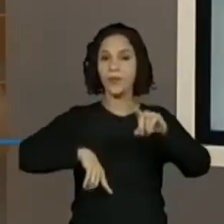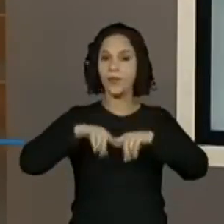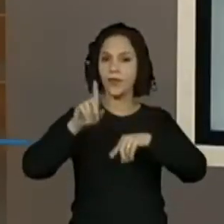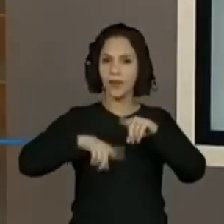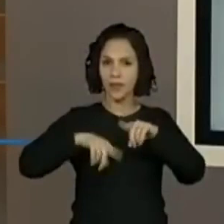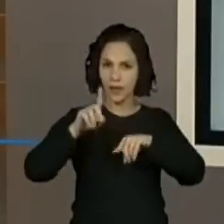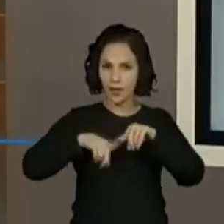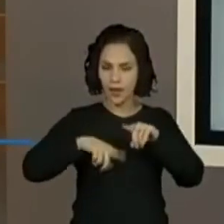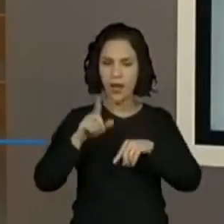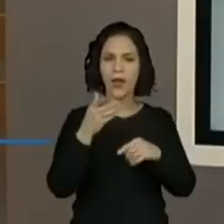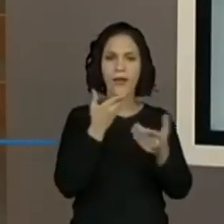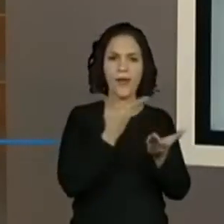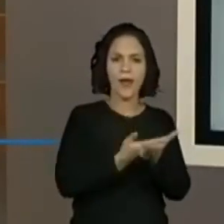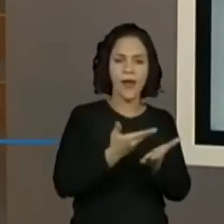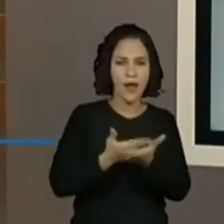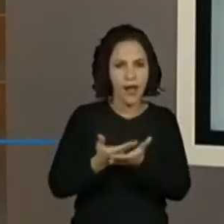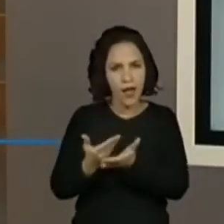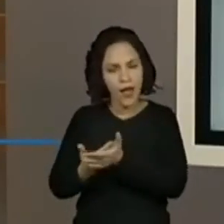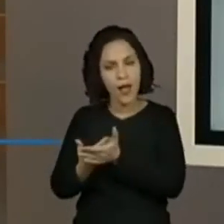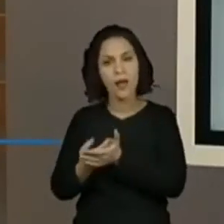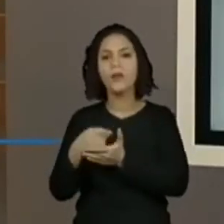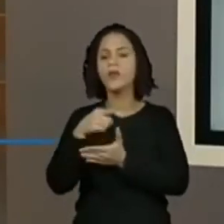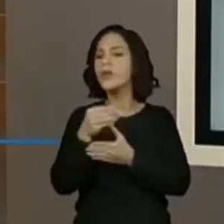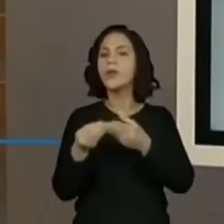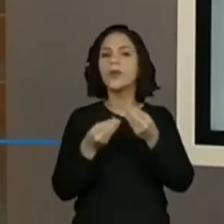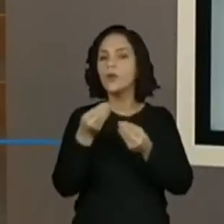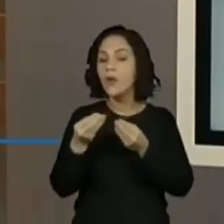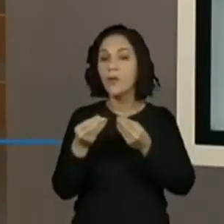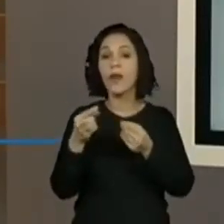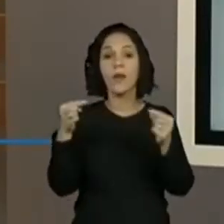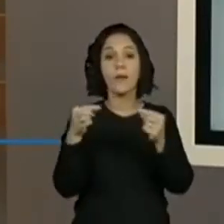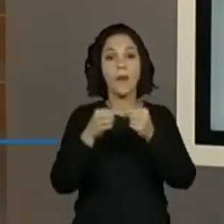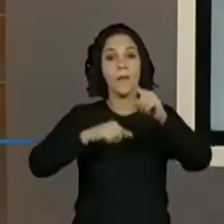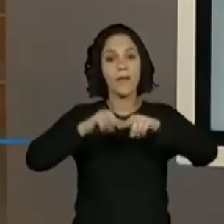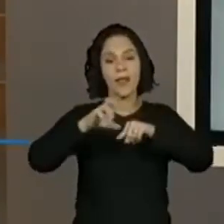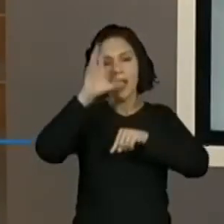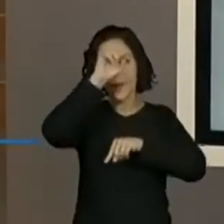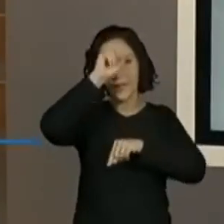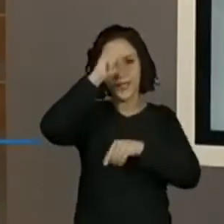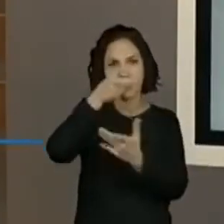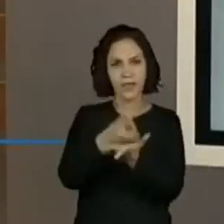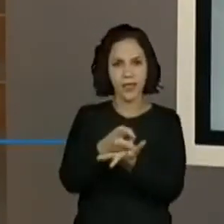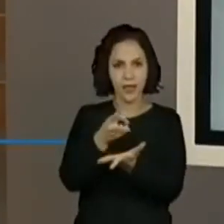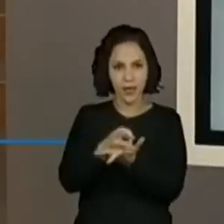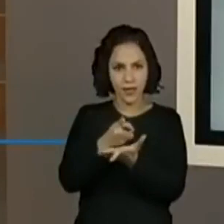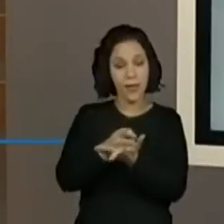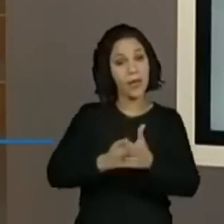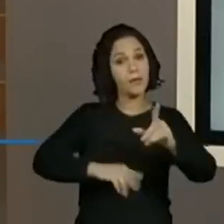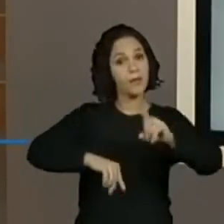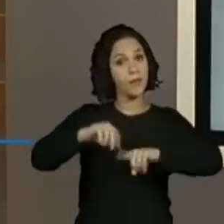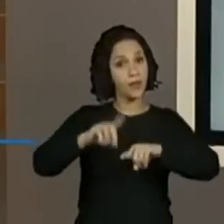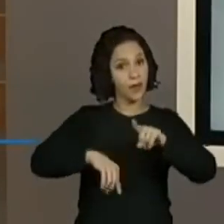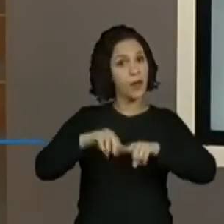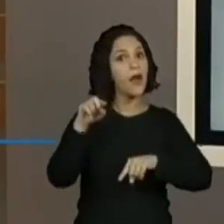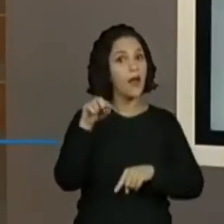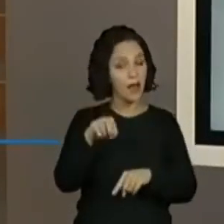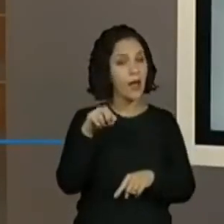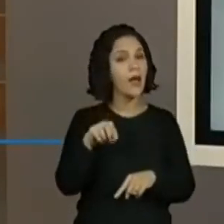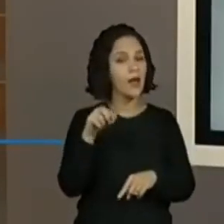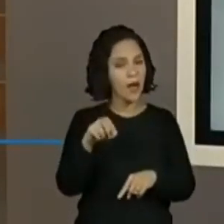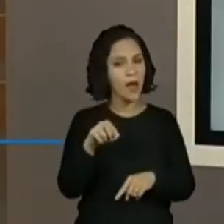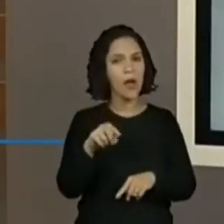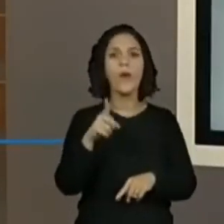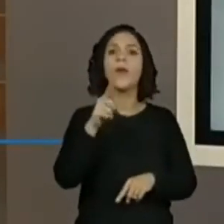material, essas aulas estão sendo realizadas com base no material Aprender Sempre, material esse que foi